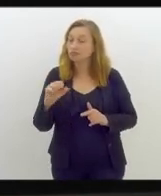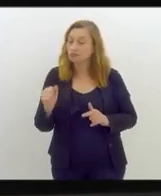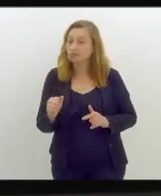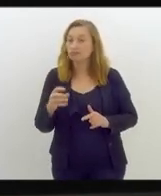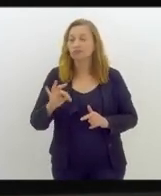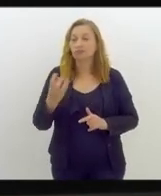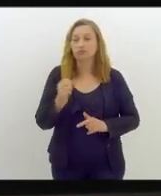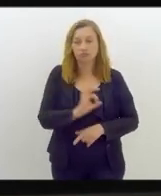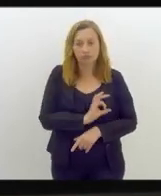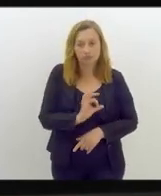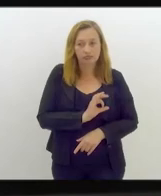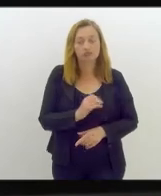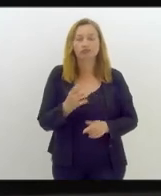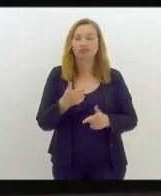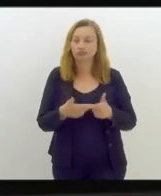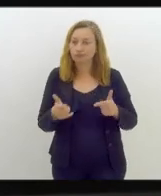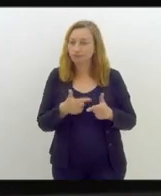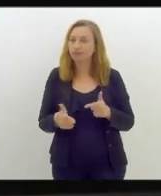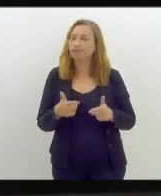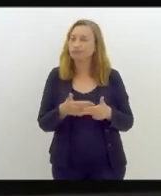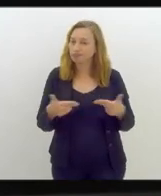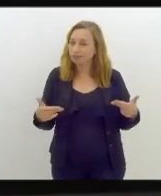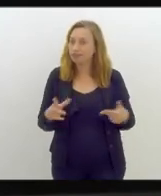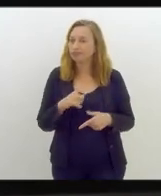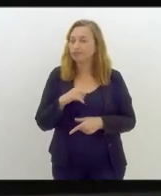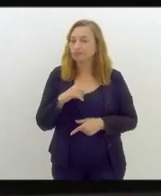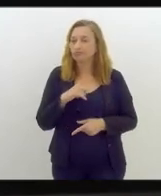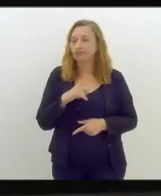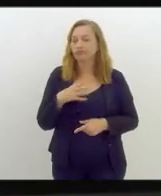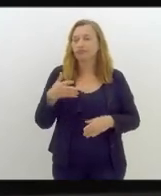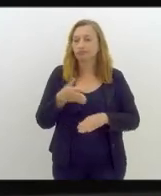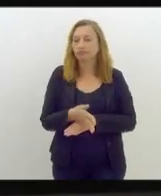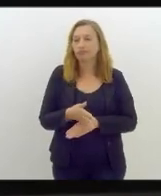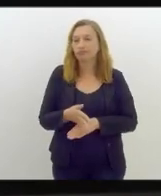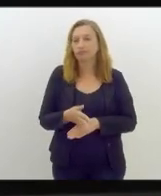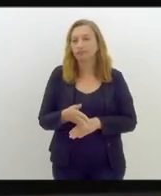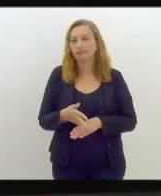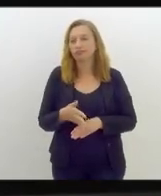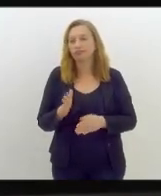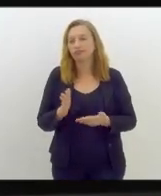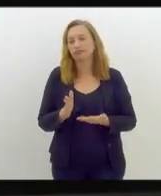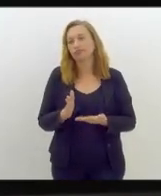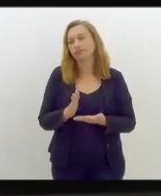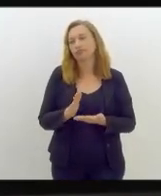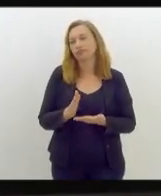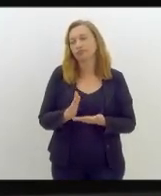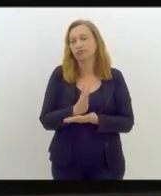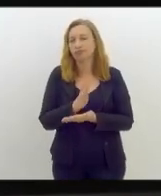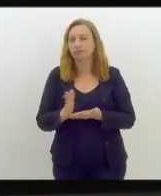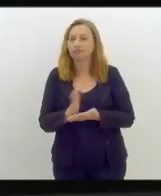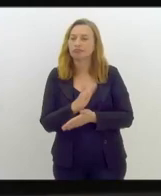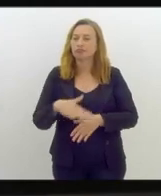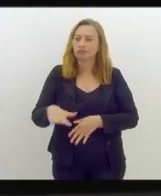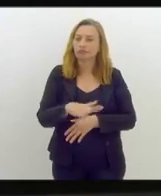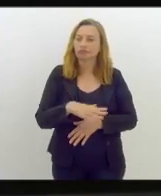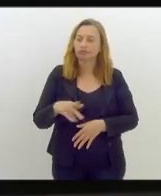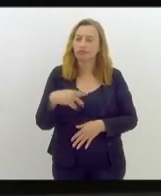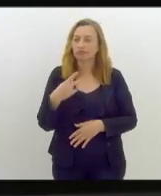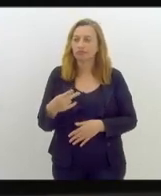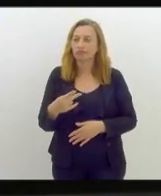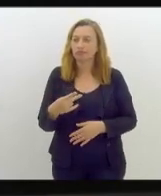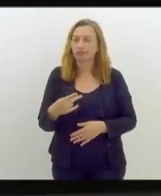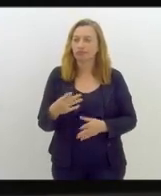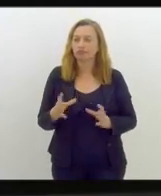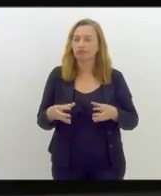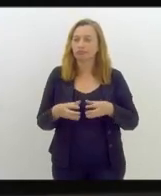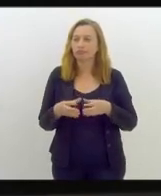Rocha. Vários problemas que eu tive nessa eleição. De chegar em determinadas horas e ser, vamos dizer assim, de alguma forma, a minha